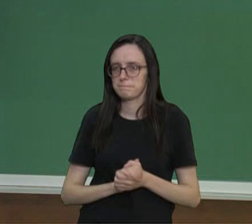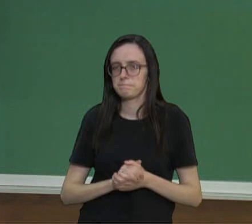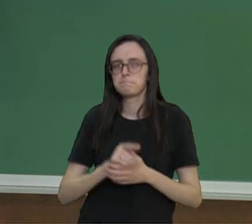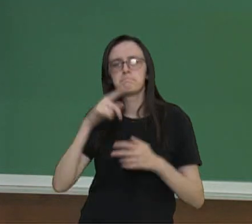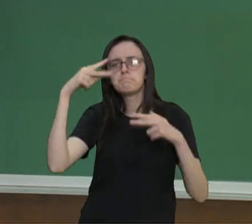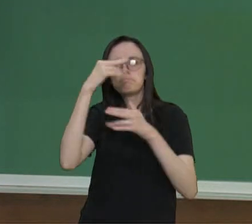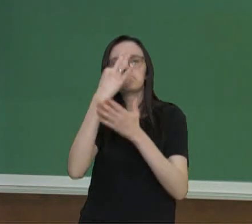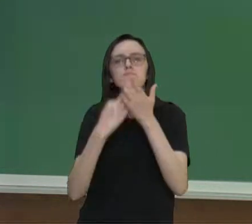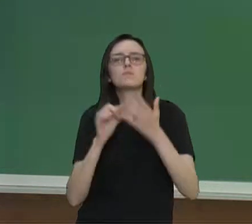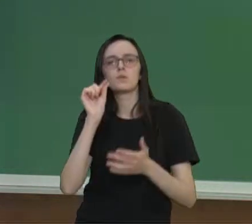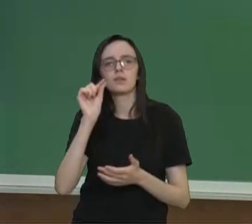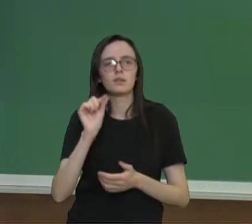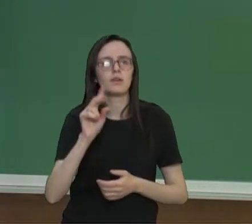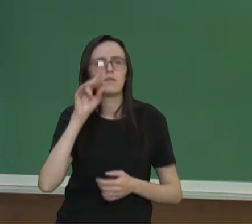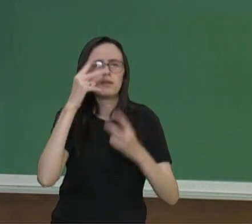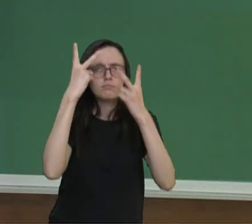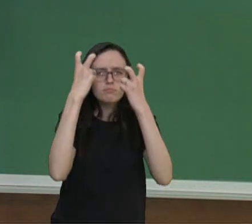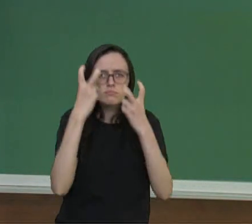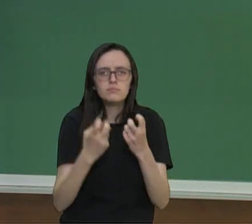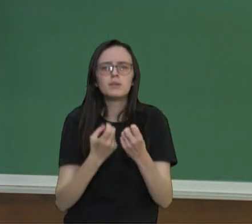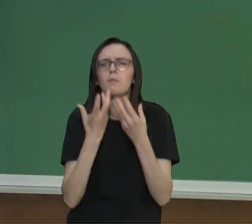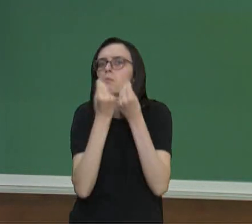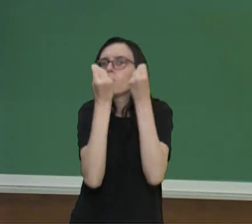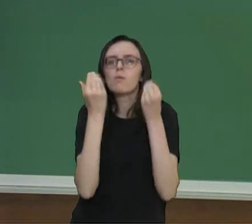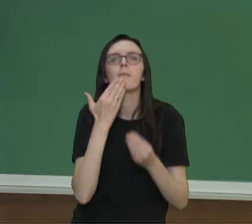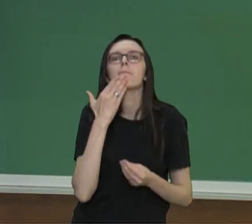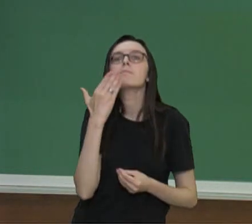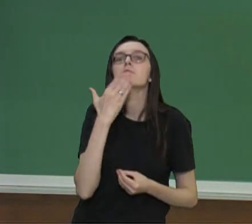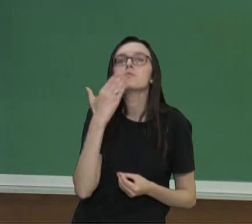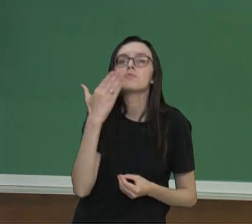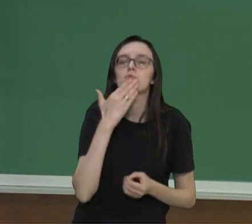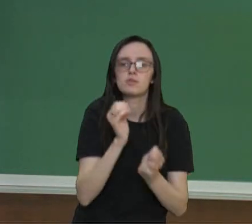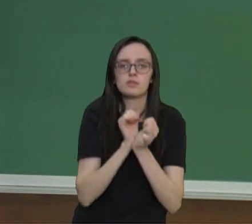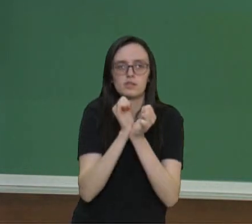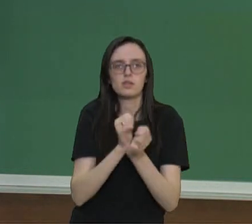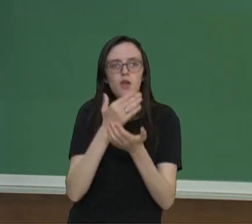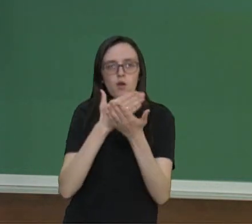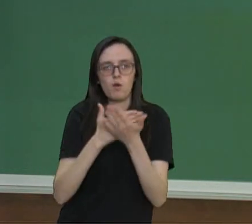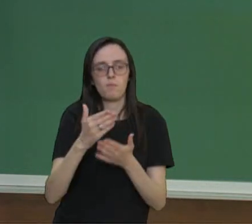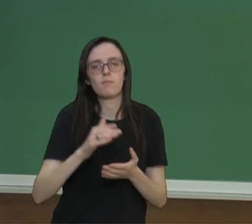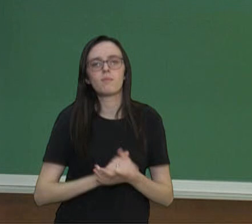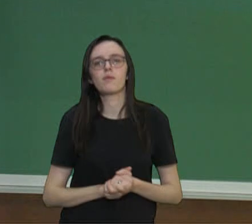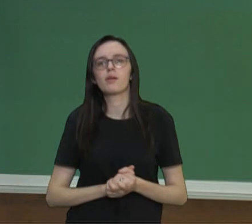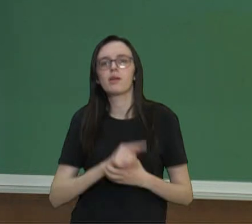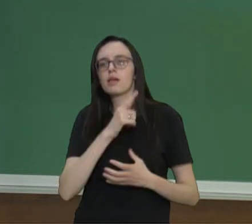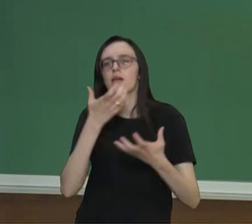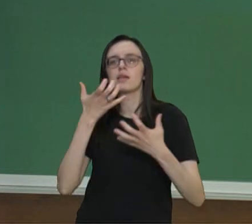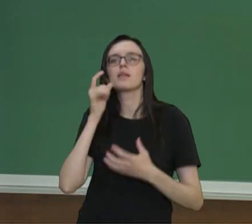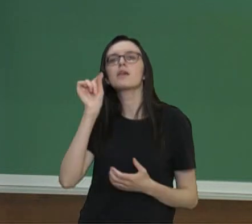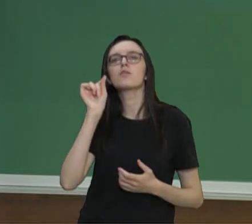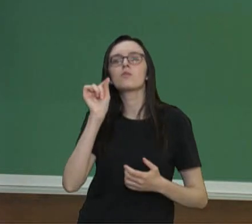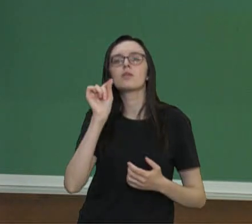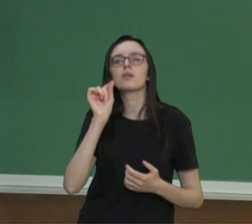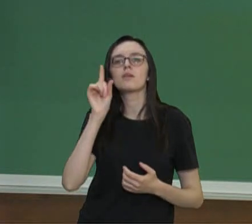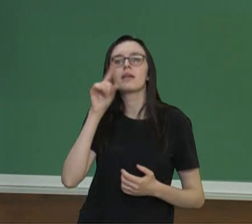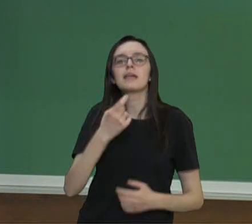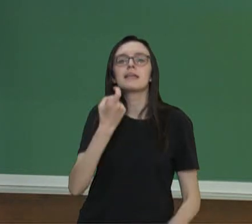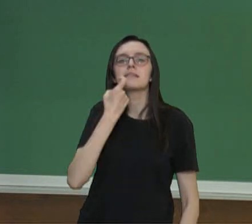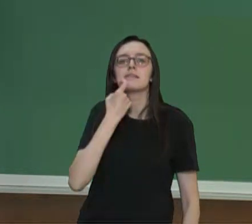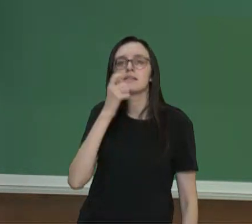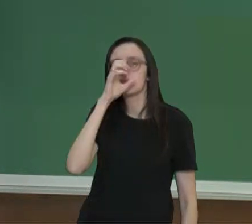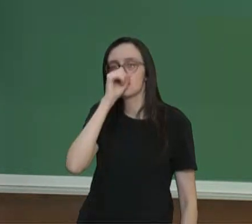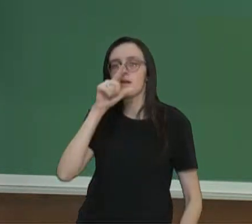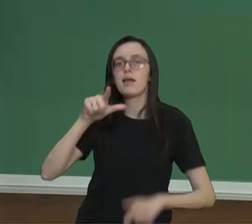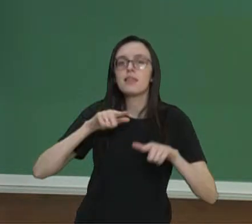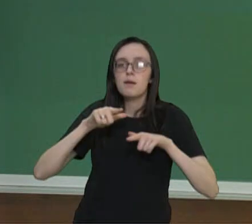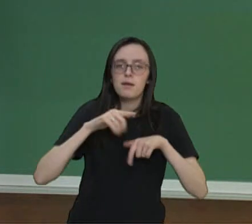nesse texto? Então você vai reparar vários pedidos dos escravos aqui. Começa lá em cima. Eles querem sexta e sábado para trabalhar